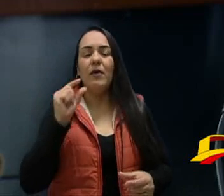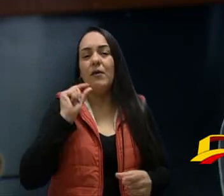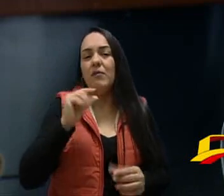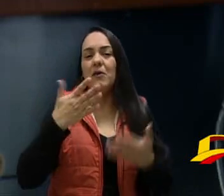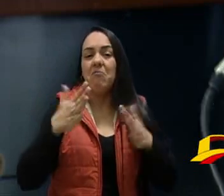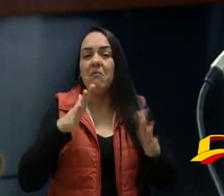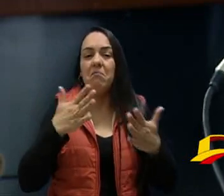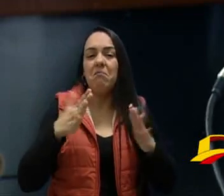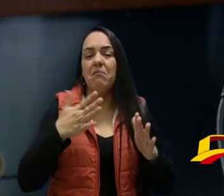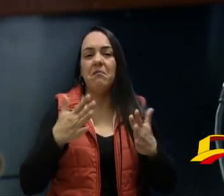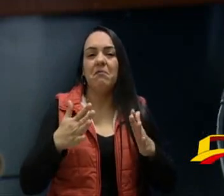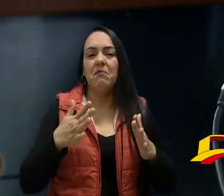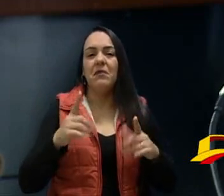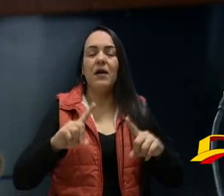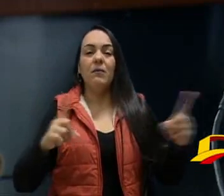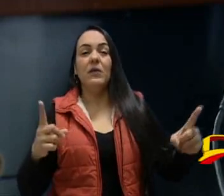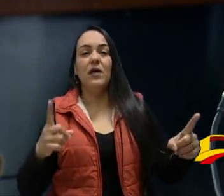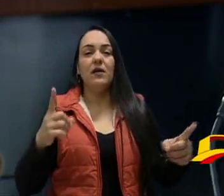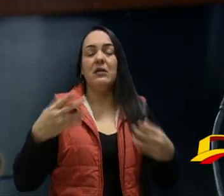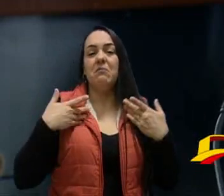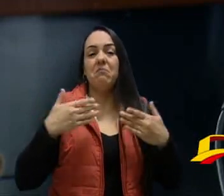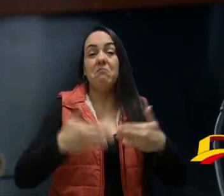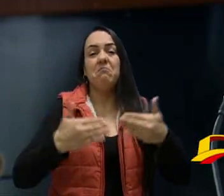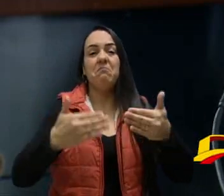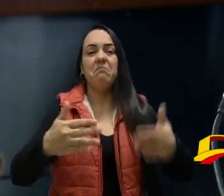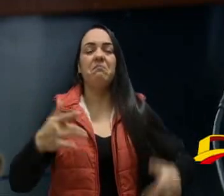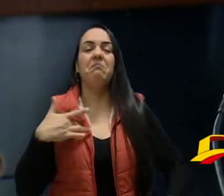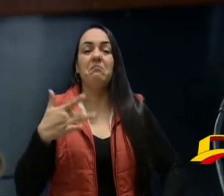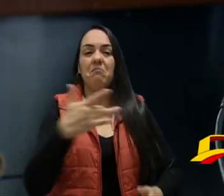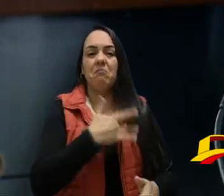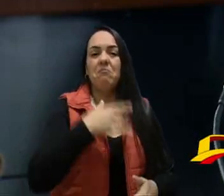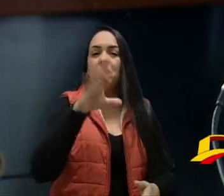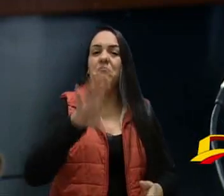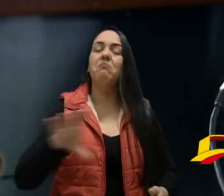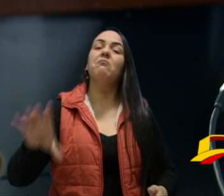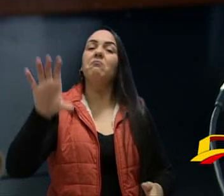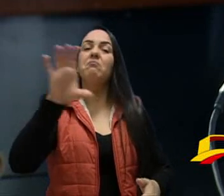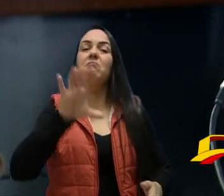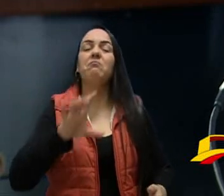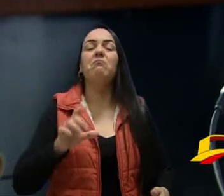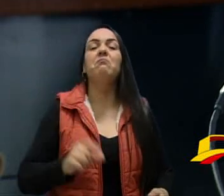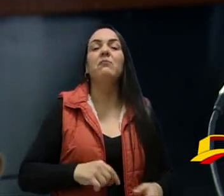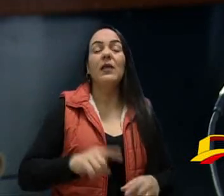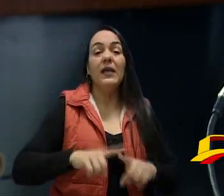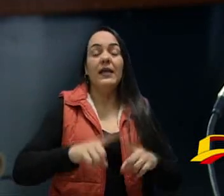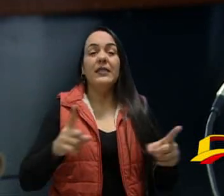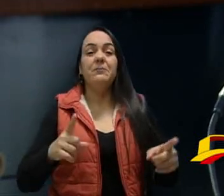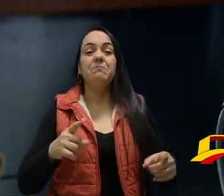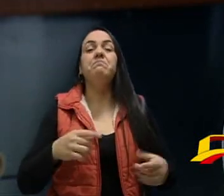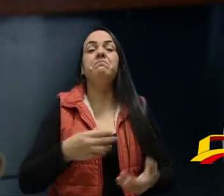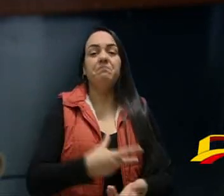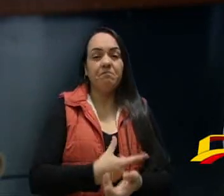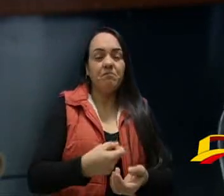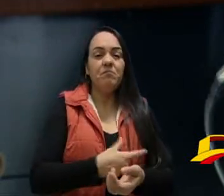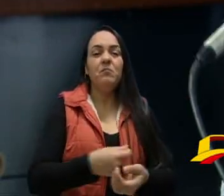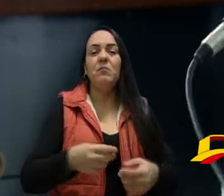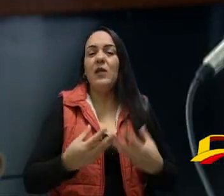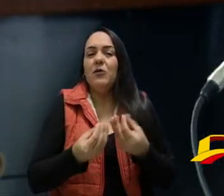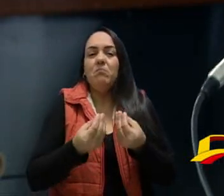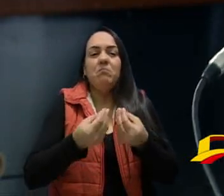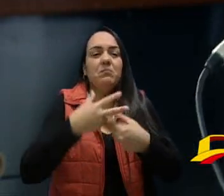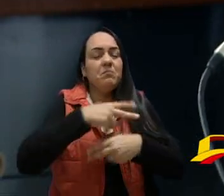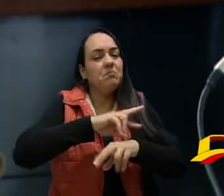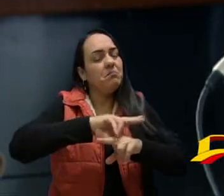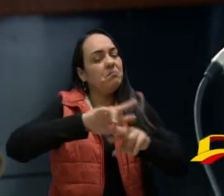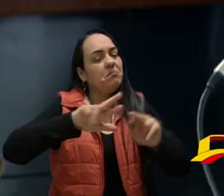pouco pelo protocolo do ministério da saúde do estado a gente festa a mais porque é a